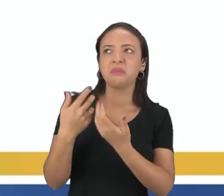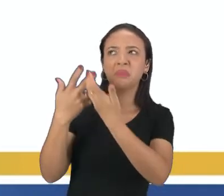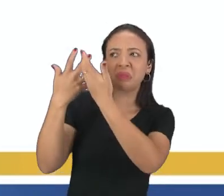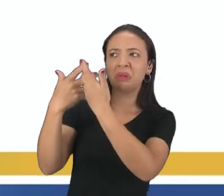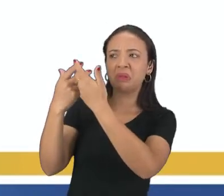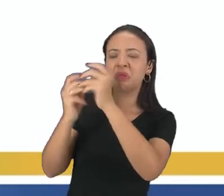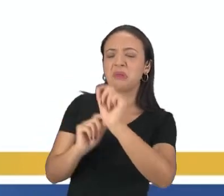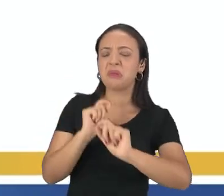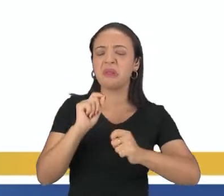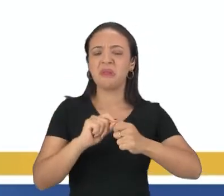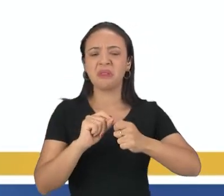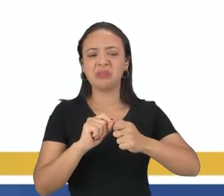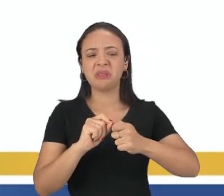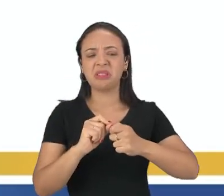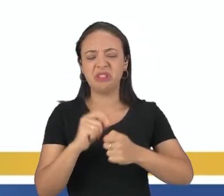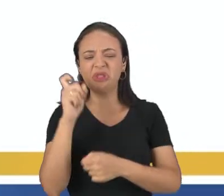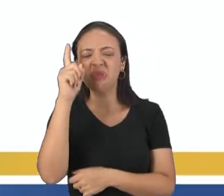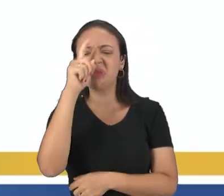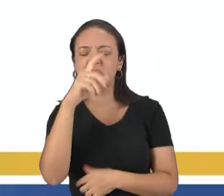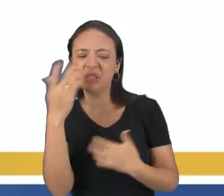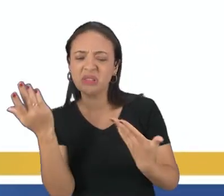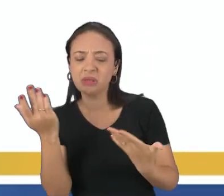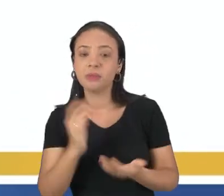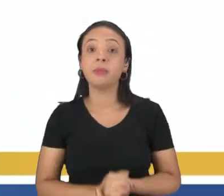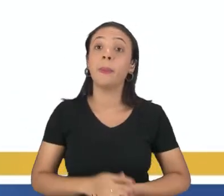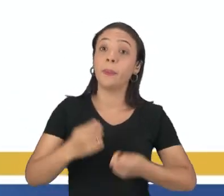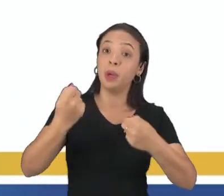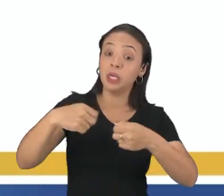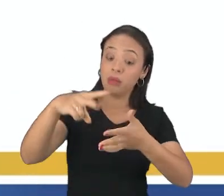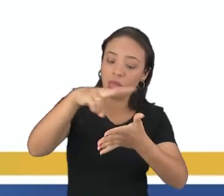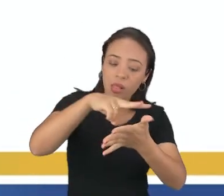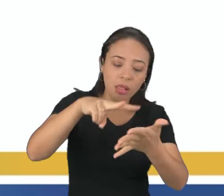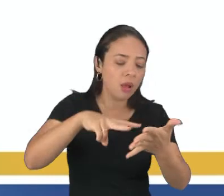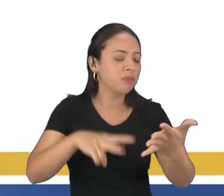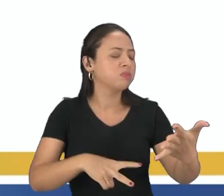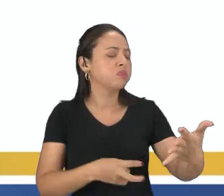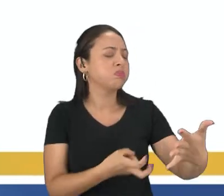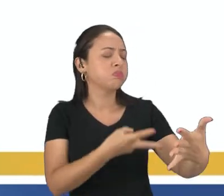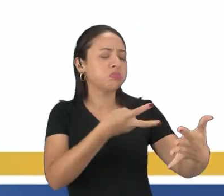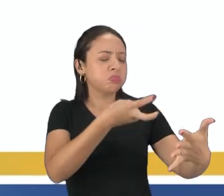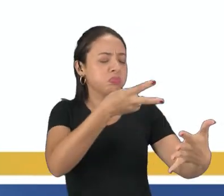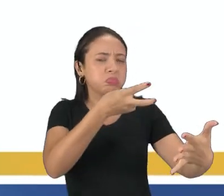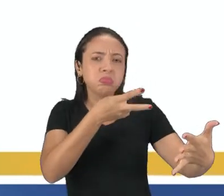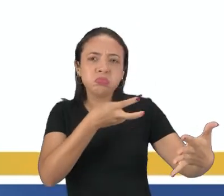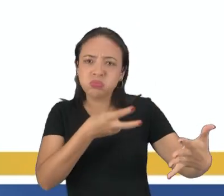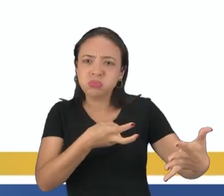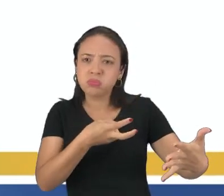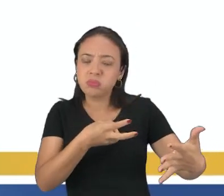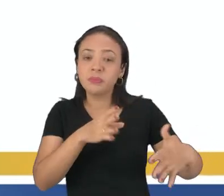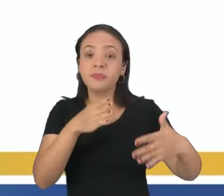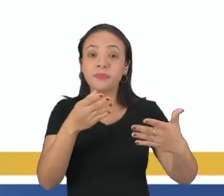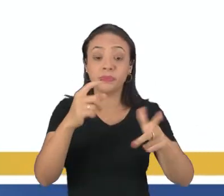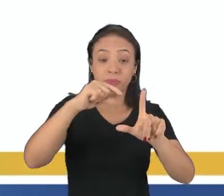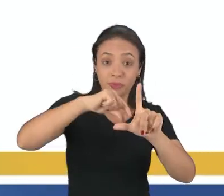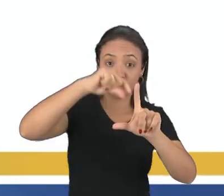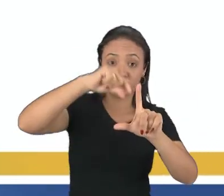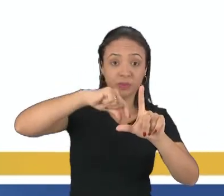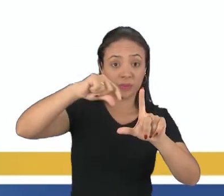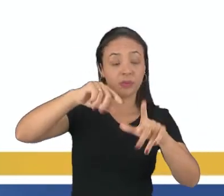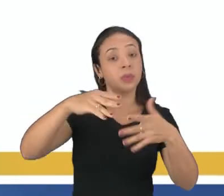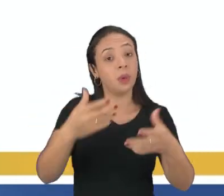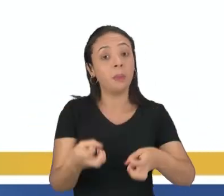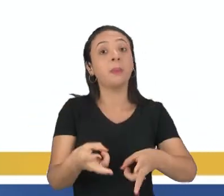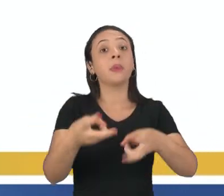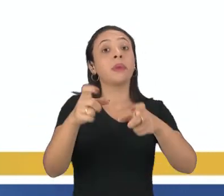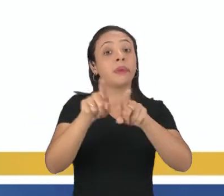fazer aqui? Será que é complicado? Nós precisamos ler, analisar passo a passo. Tem o gráfico, então nós vamos analisar o